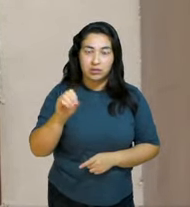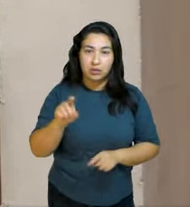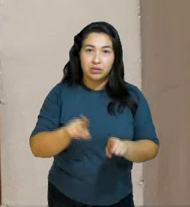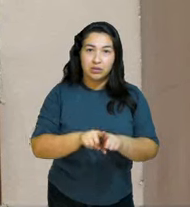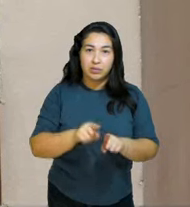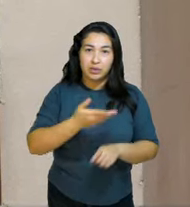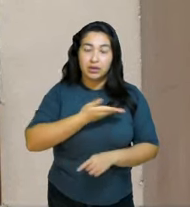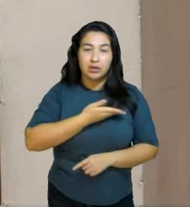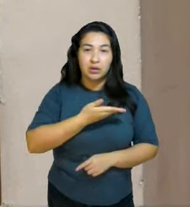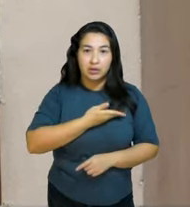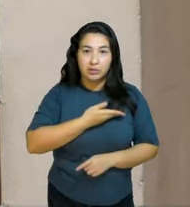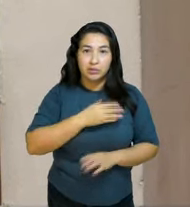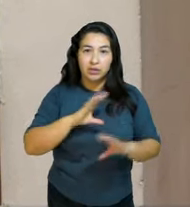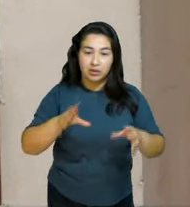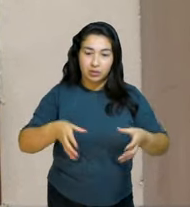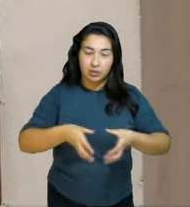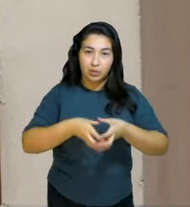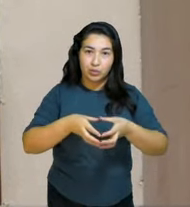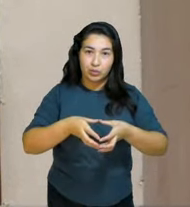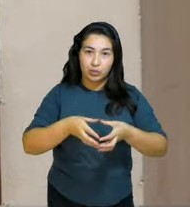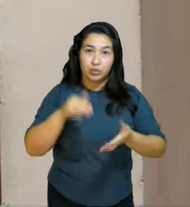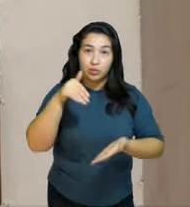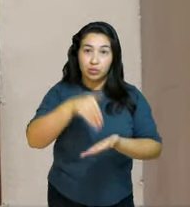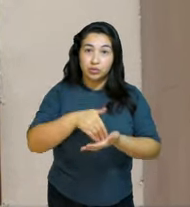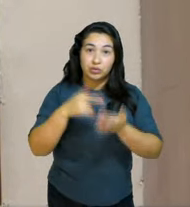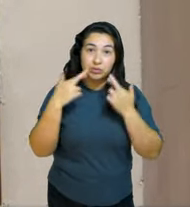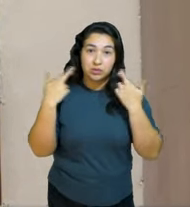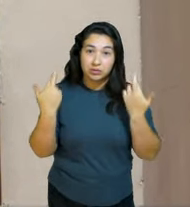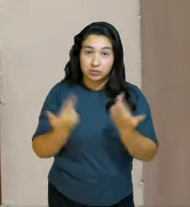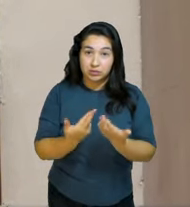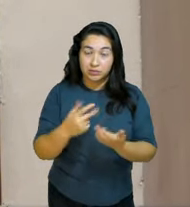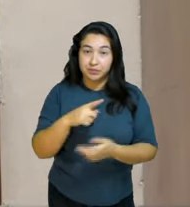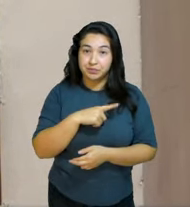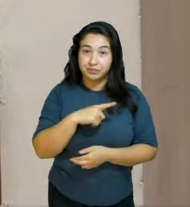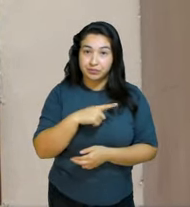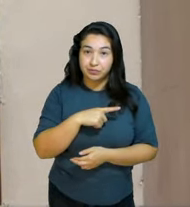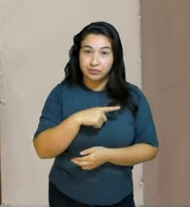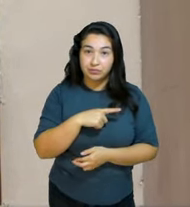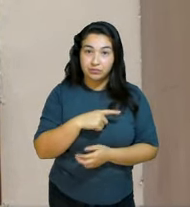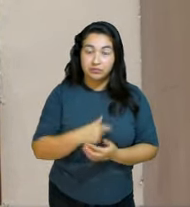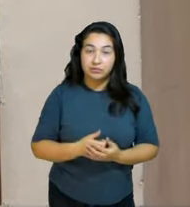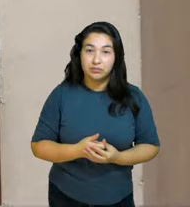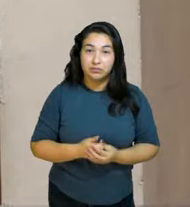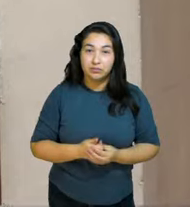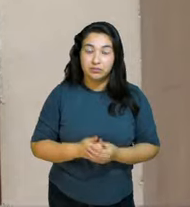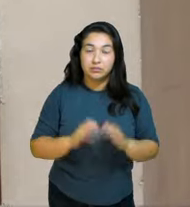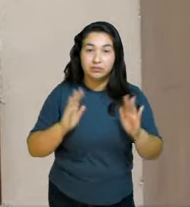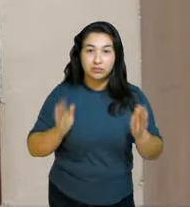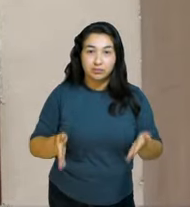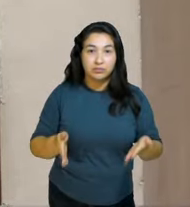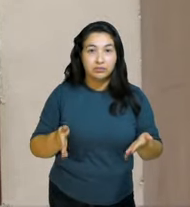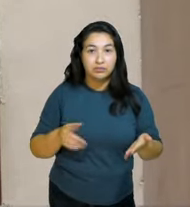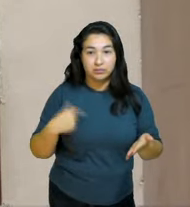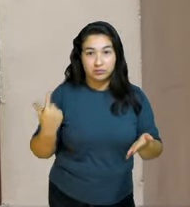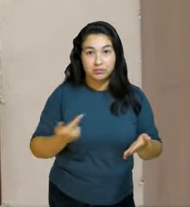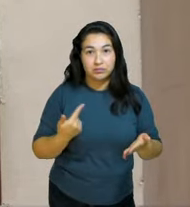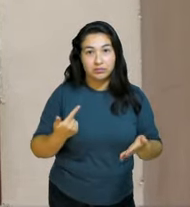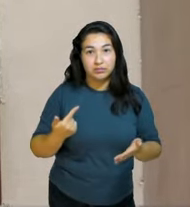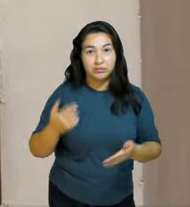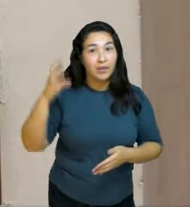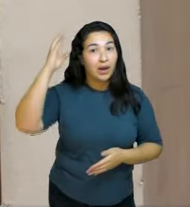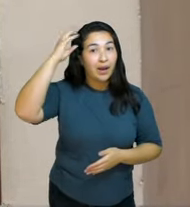turma. Na última reunião que nós tivemos presente, isso foi dito, que nós, anciões, cabeça